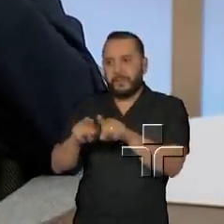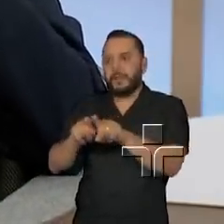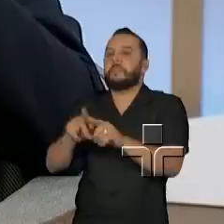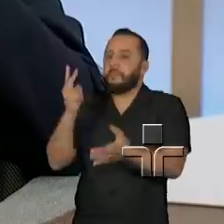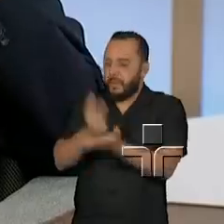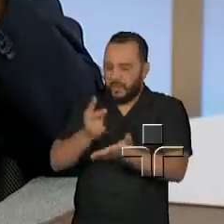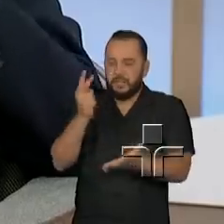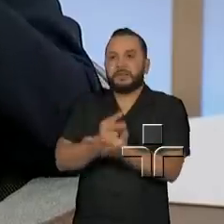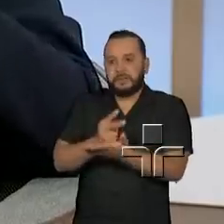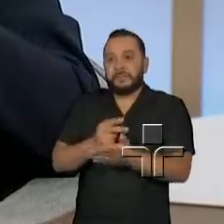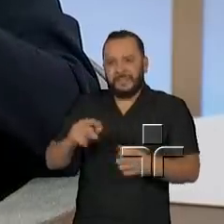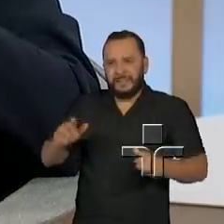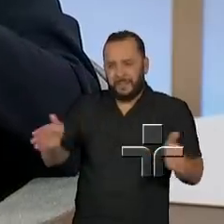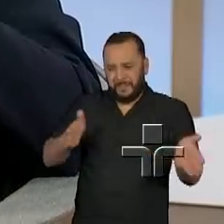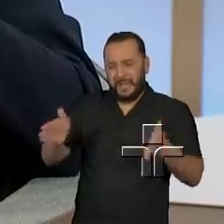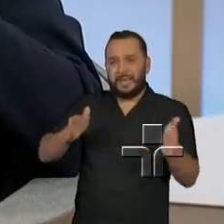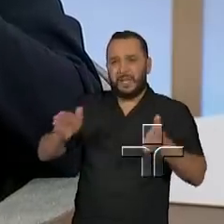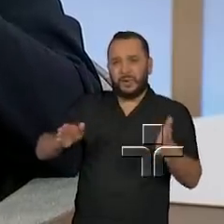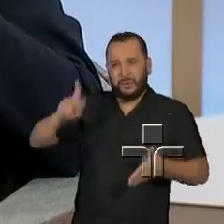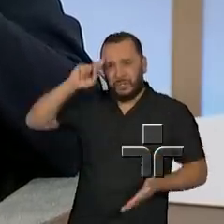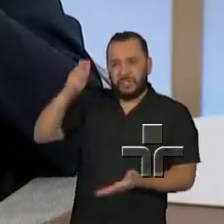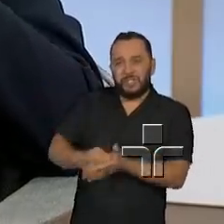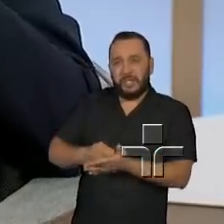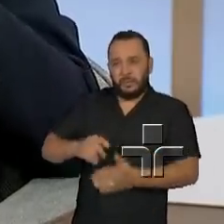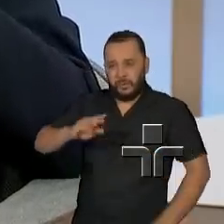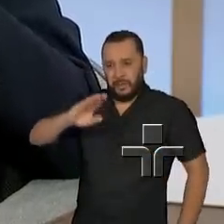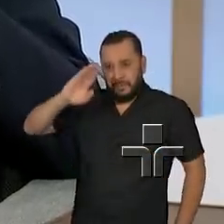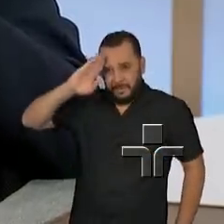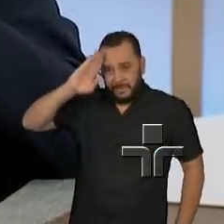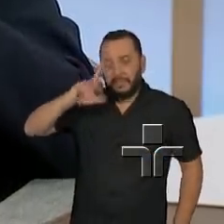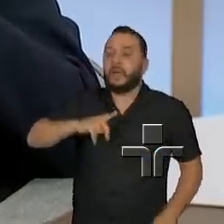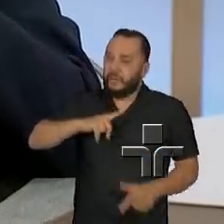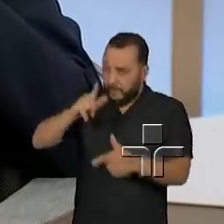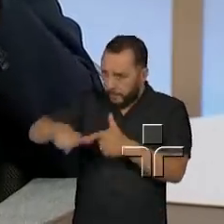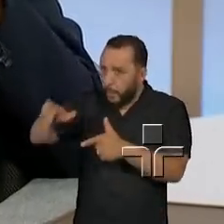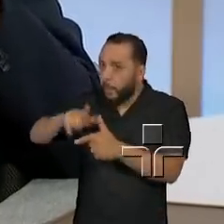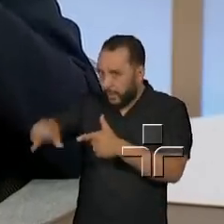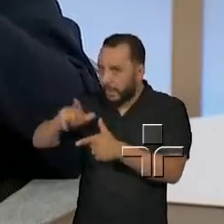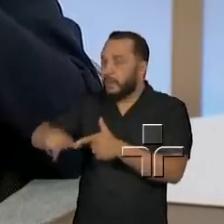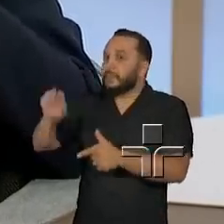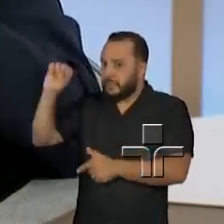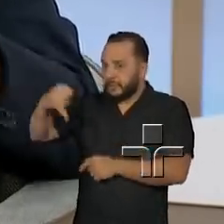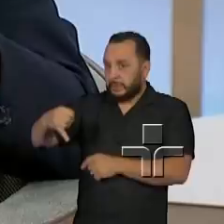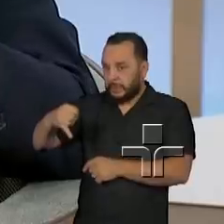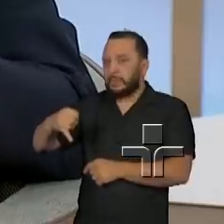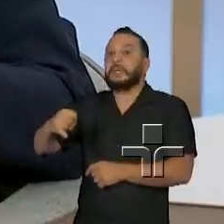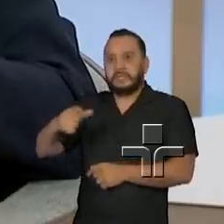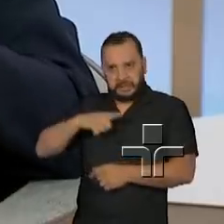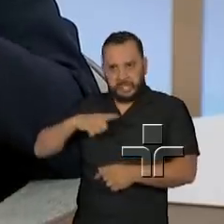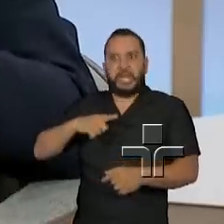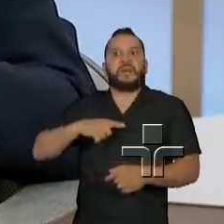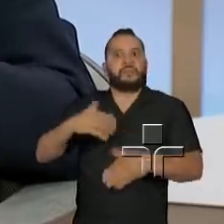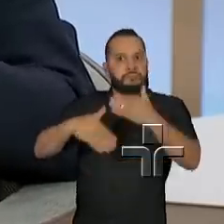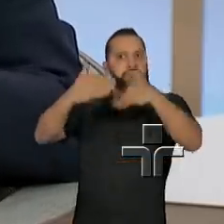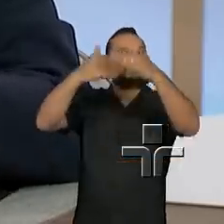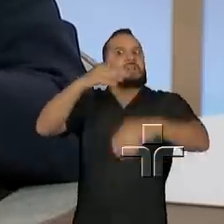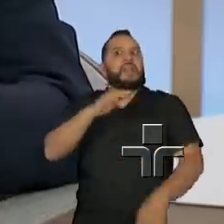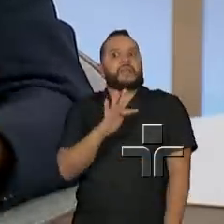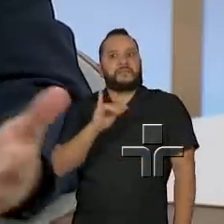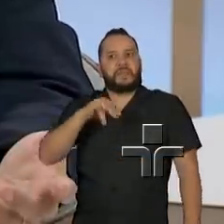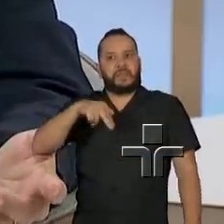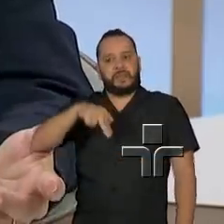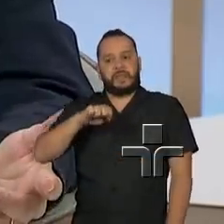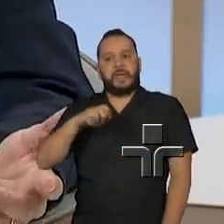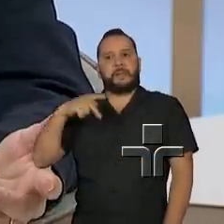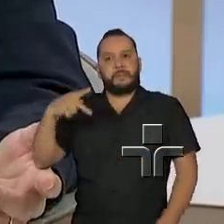construção do Estado durante a ditadura militar teve problemas, mas foi também uma construção pujante. A FINEP é dessa época, a Embrapa